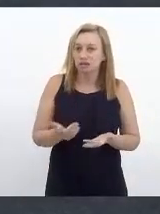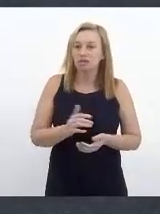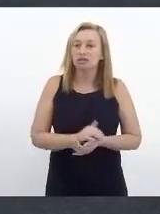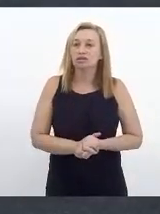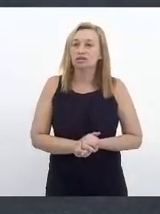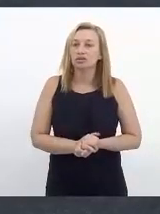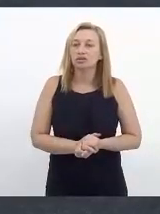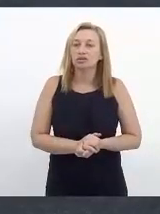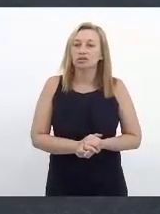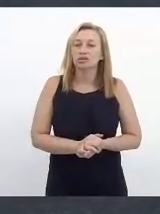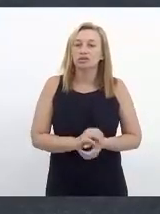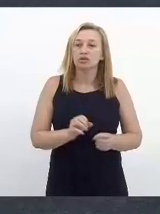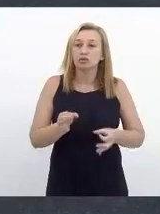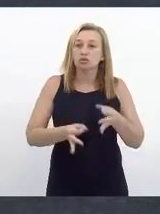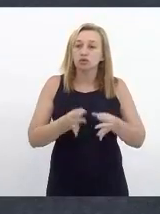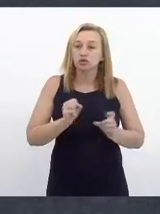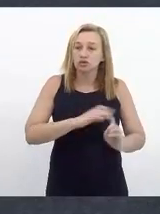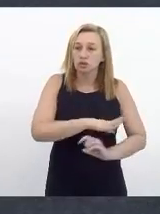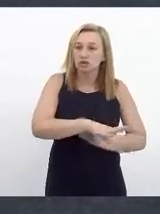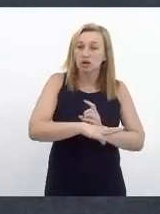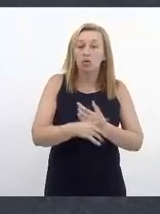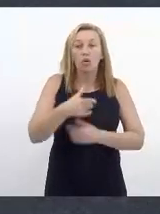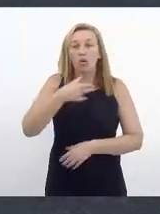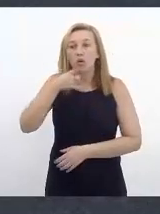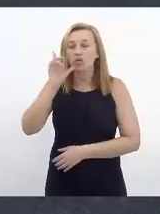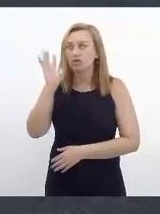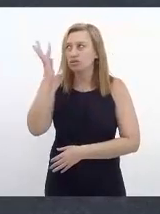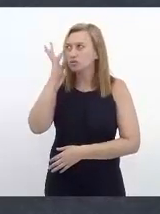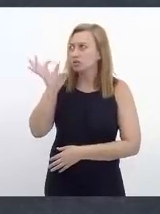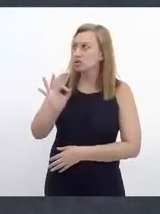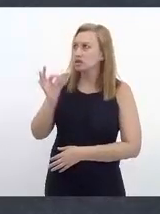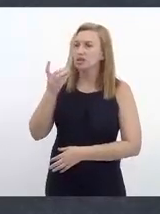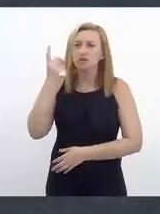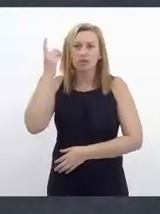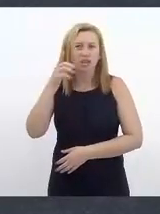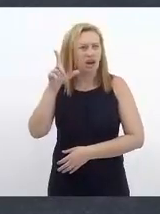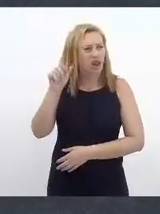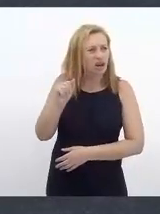sobretudo justiça social, né? Ontem, eu não sei, deputada